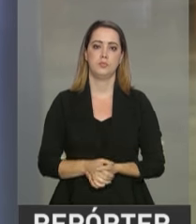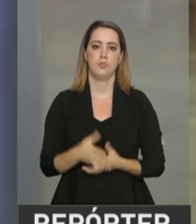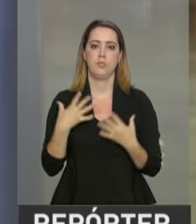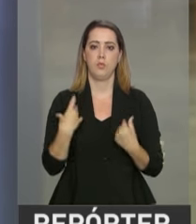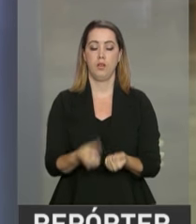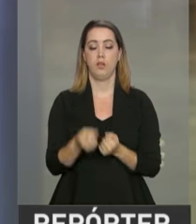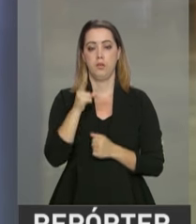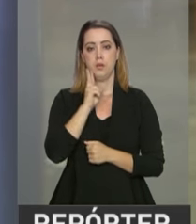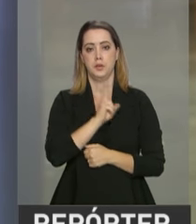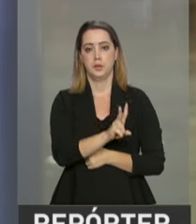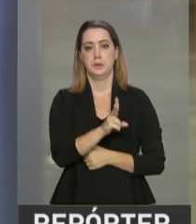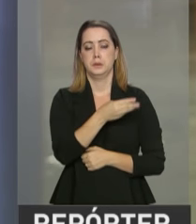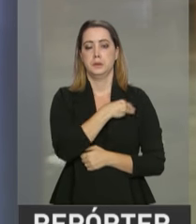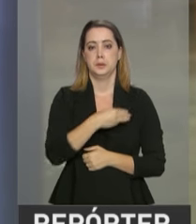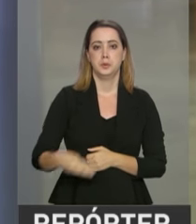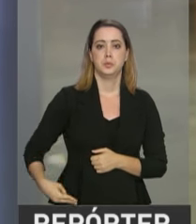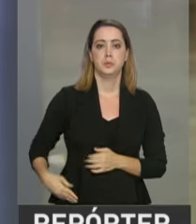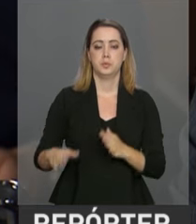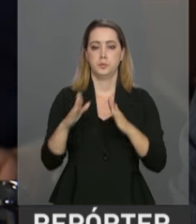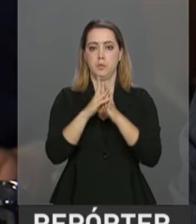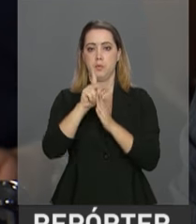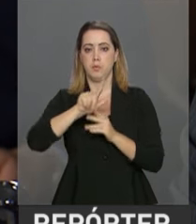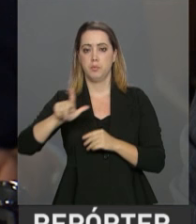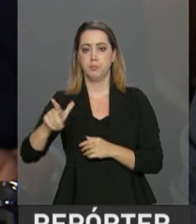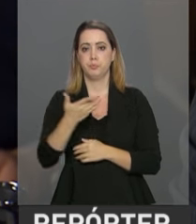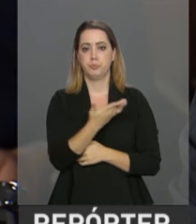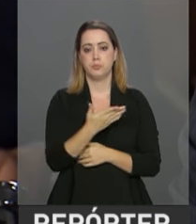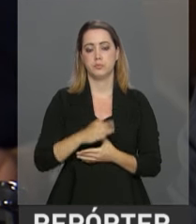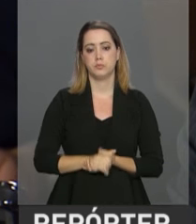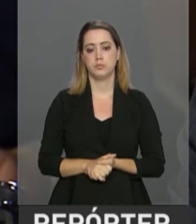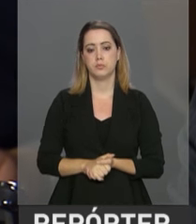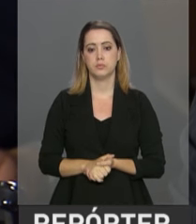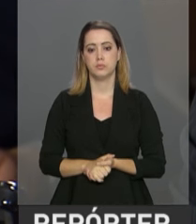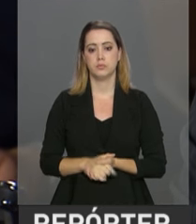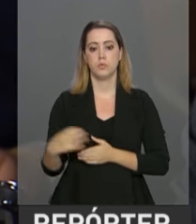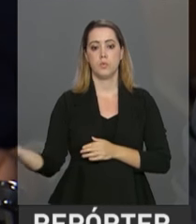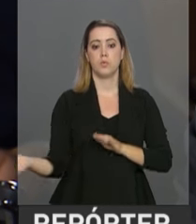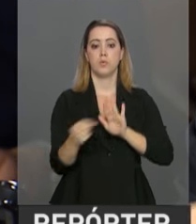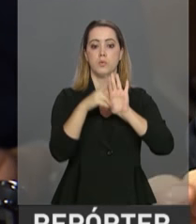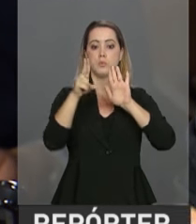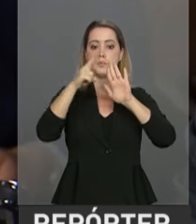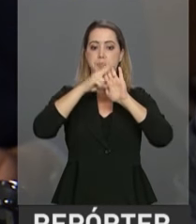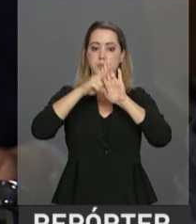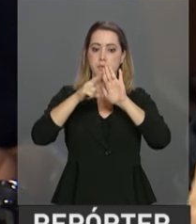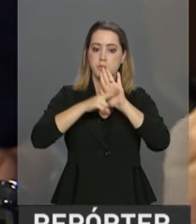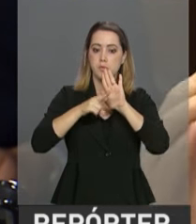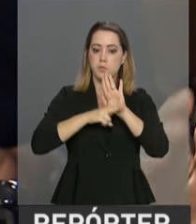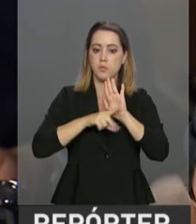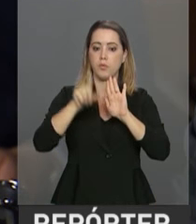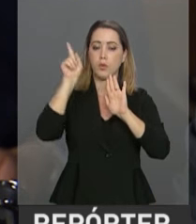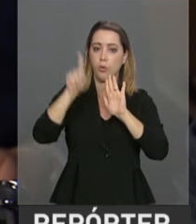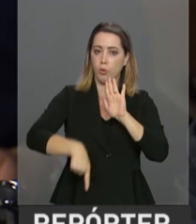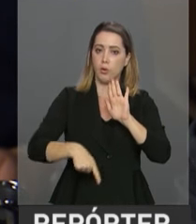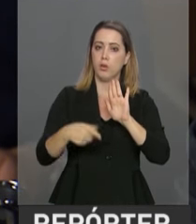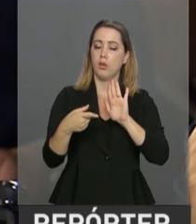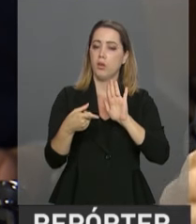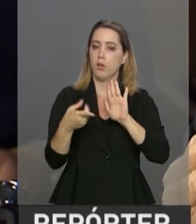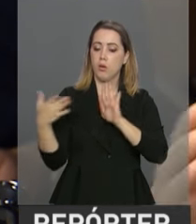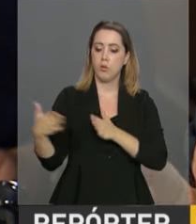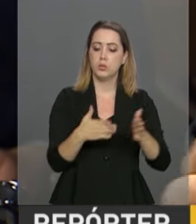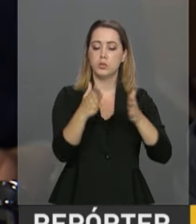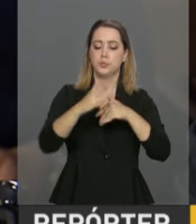da Casa Civil, Eliseu Padilha. A reforma é o mecanismo para a garantia